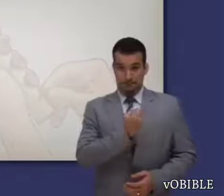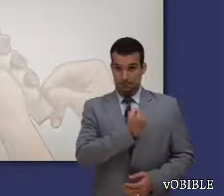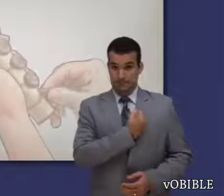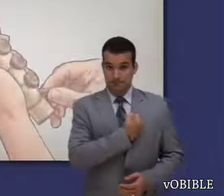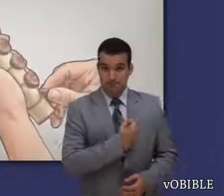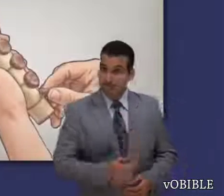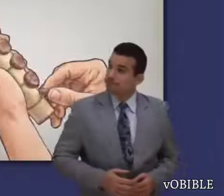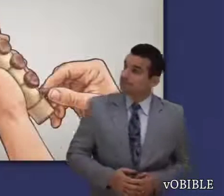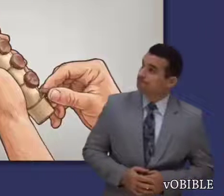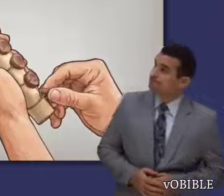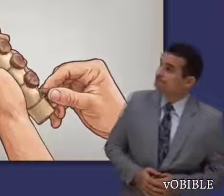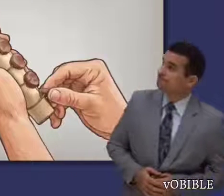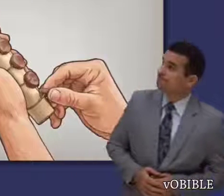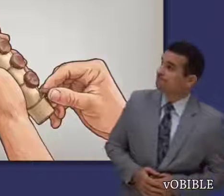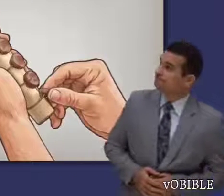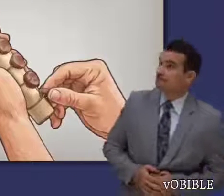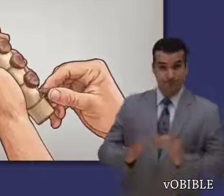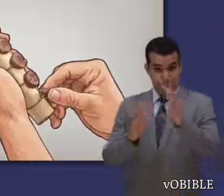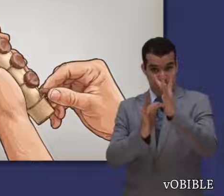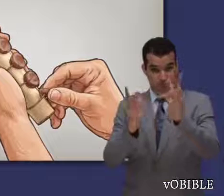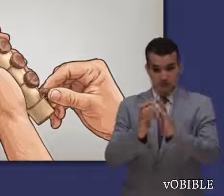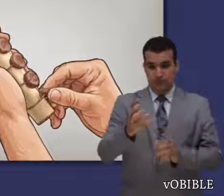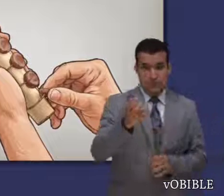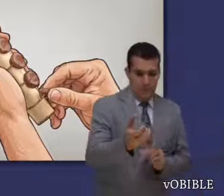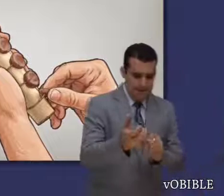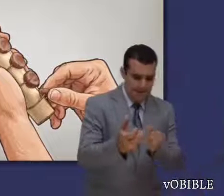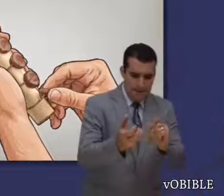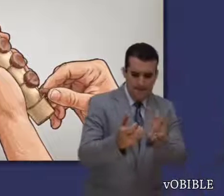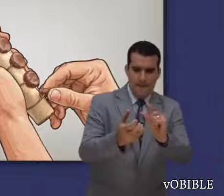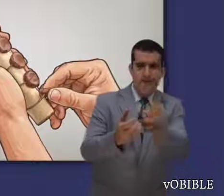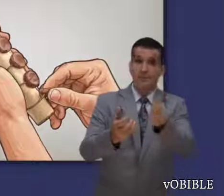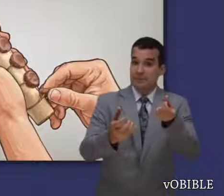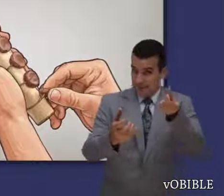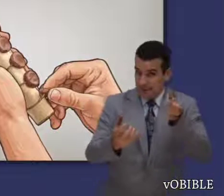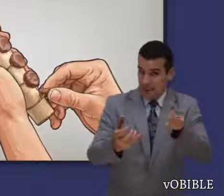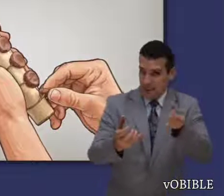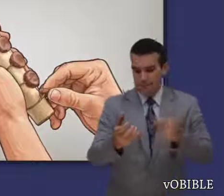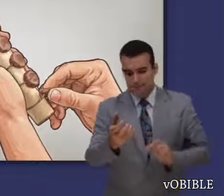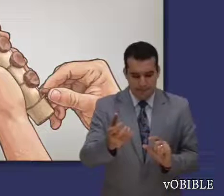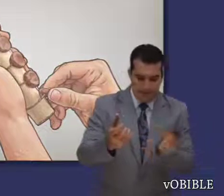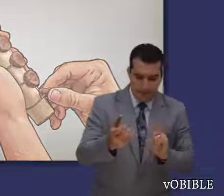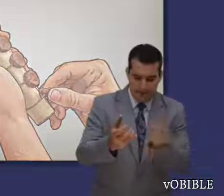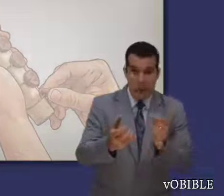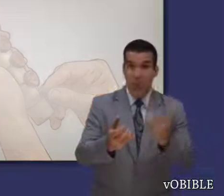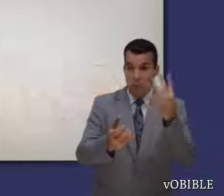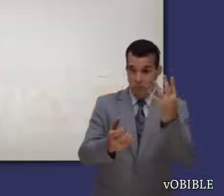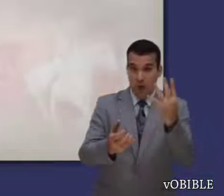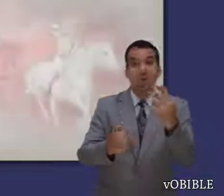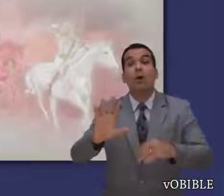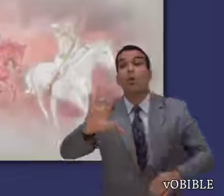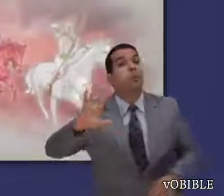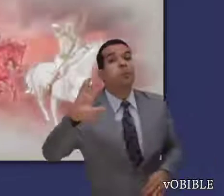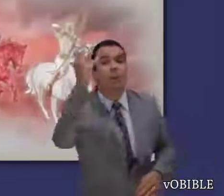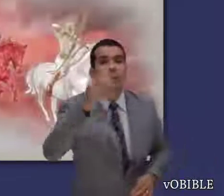No capítulo 6, Jesus abre 6 dos 7 selos. Ao abrir os primeiros 4 selos,